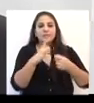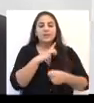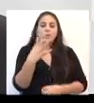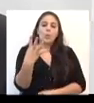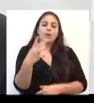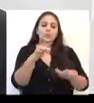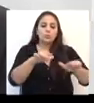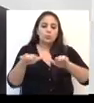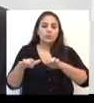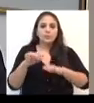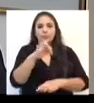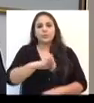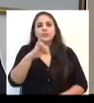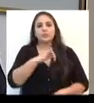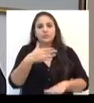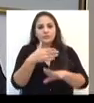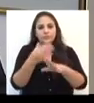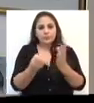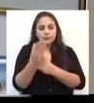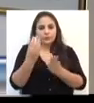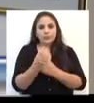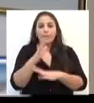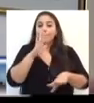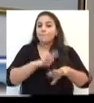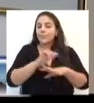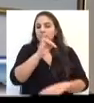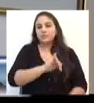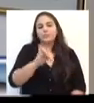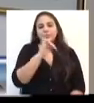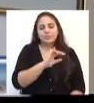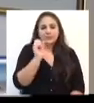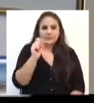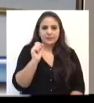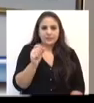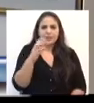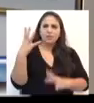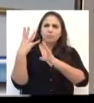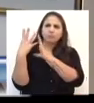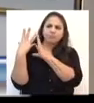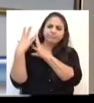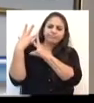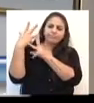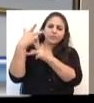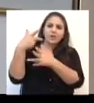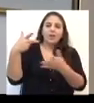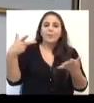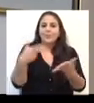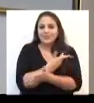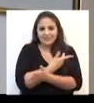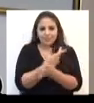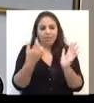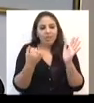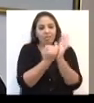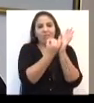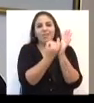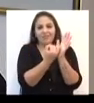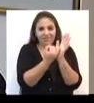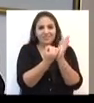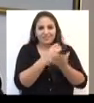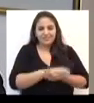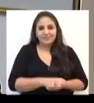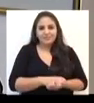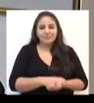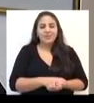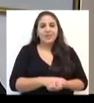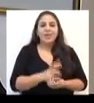setores produtivos. Mais importante do que historiar o fato como história apenas e tão somente,